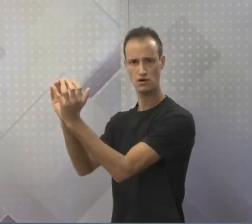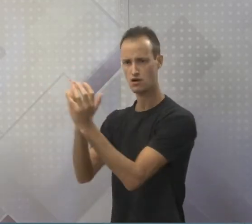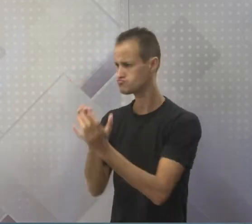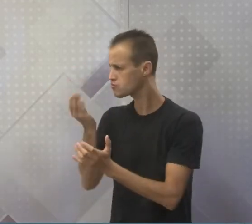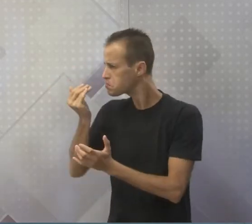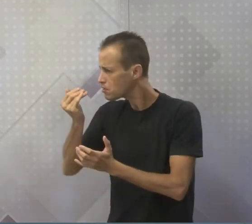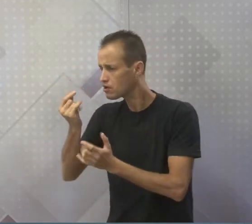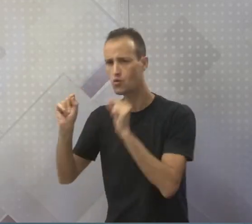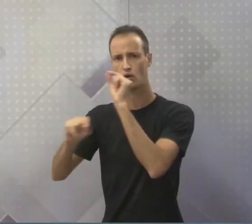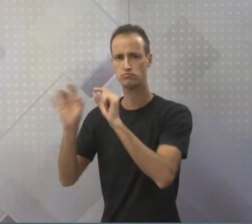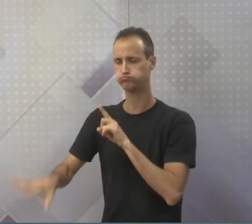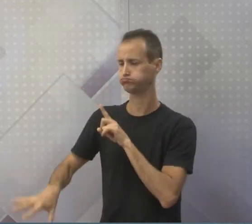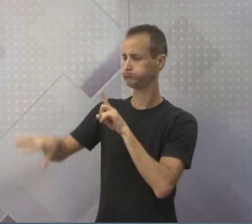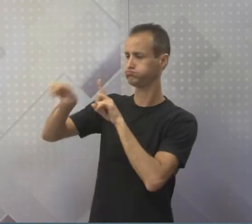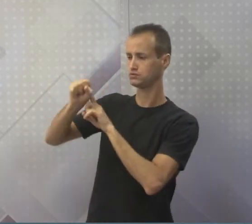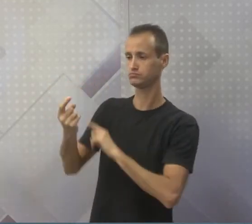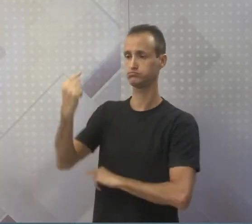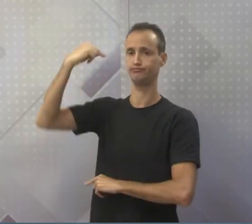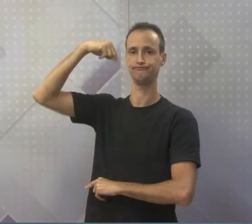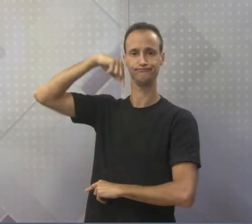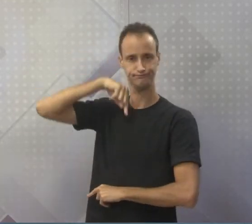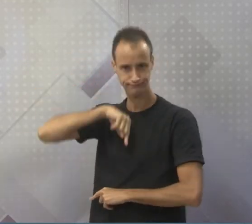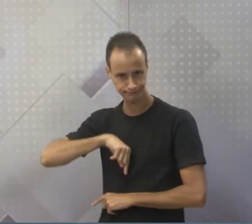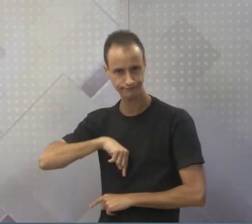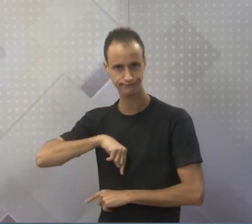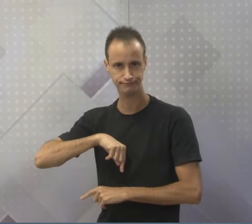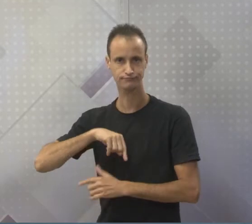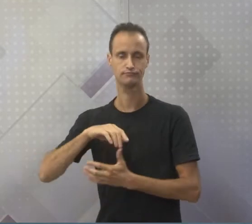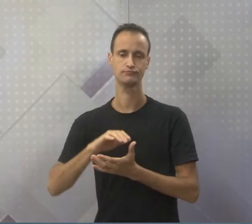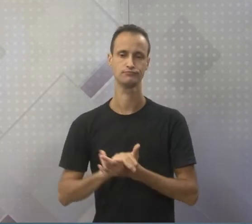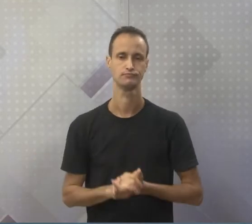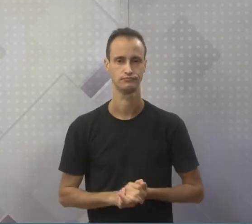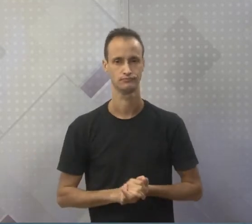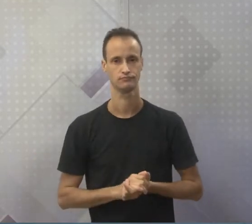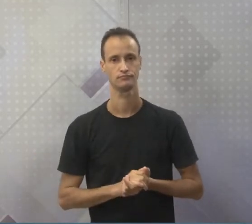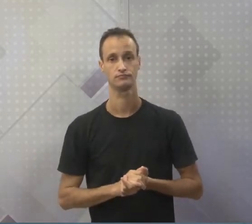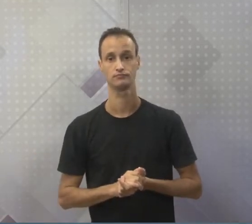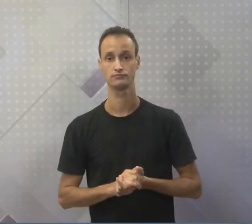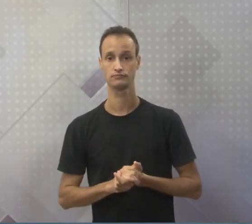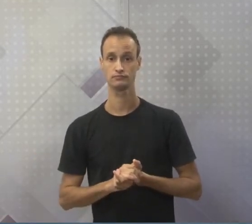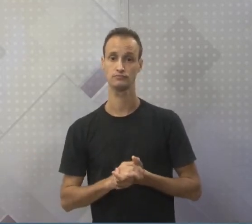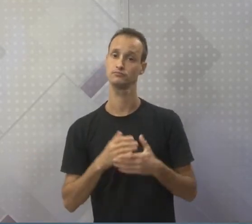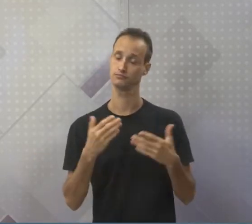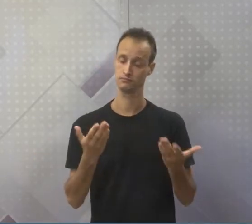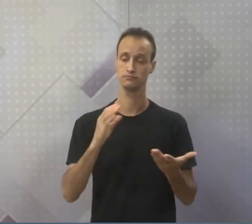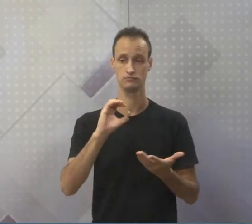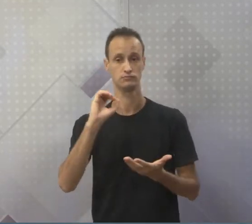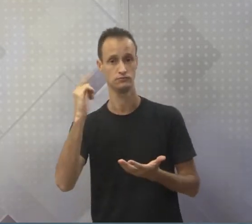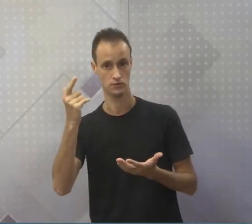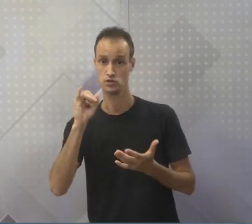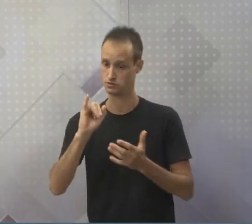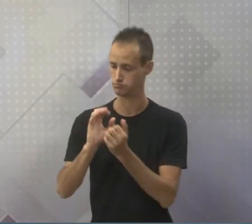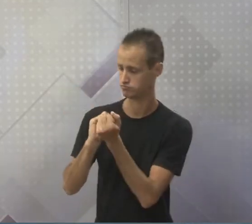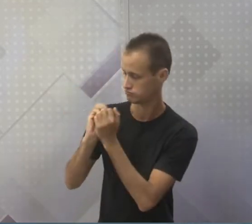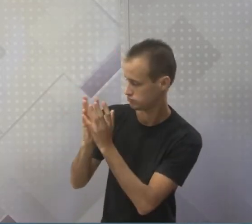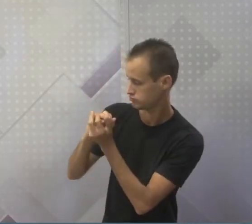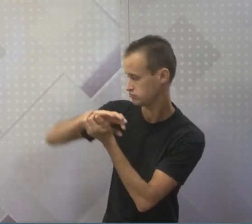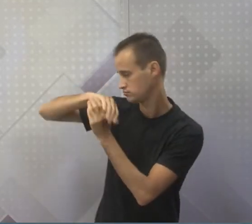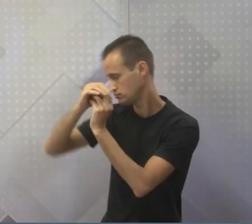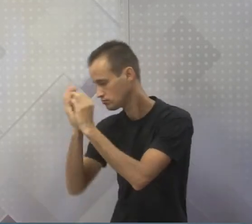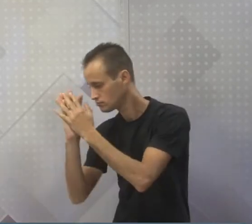risco enorme de comer uma parte que esteja contaminada. Claro que se lavar, se